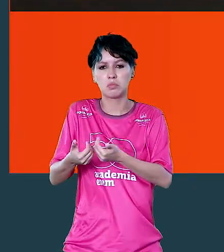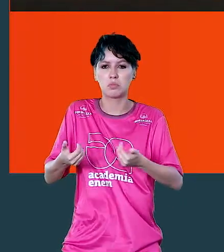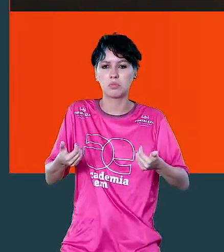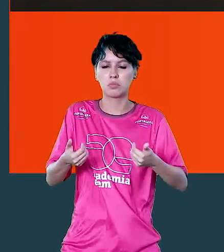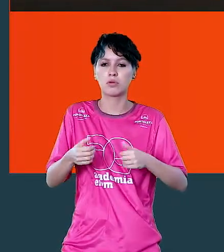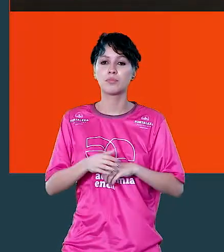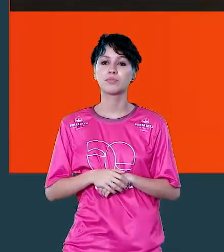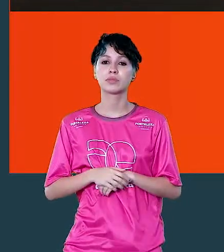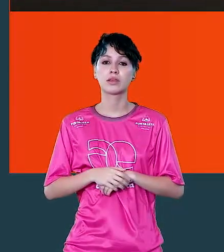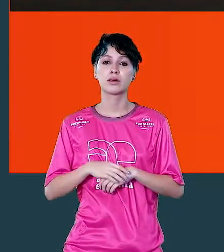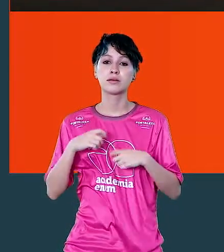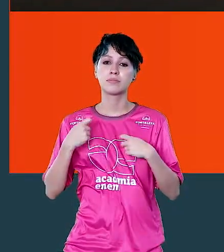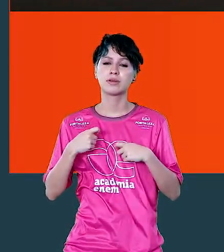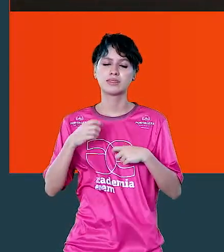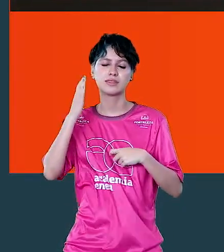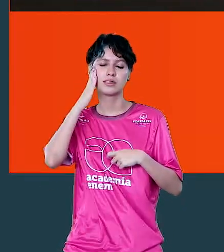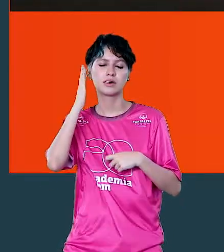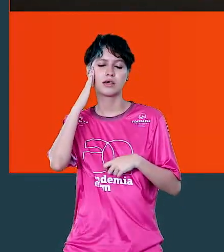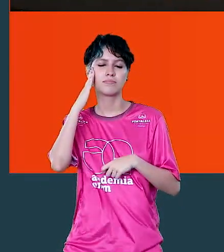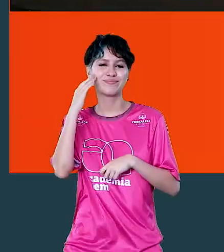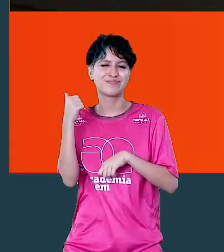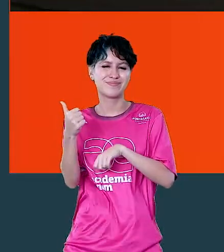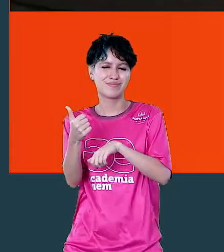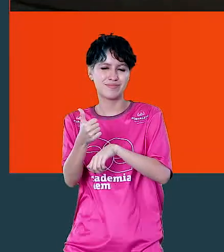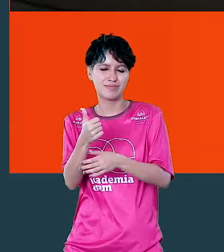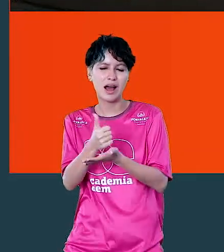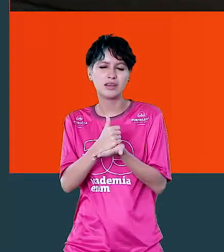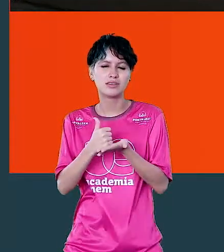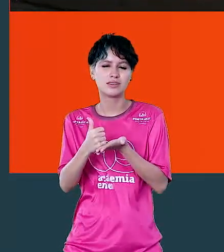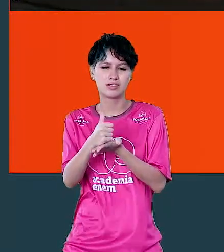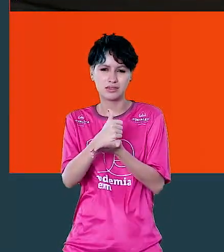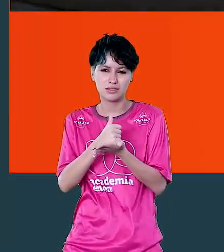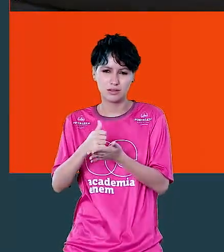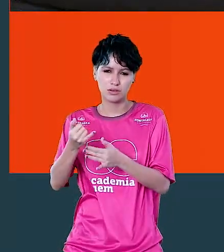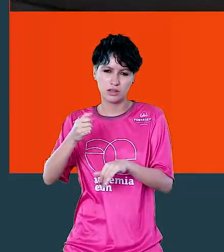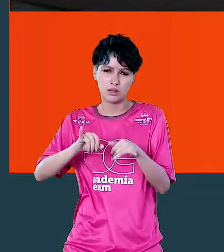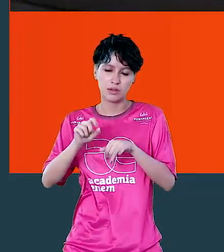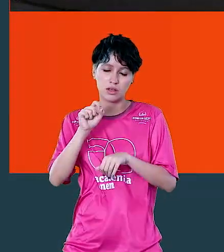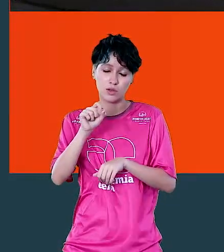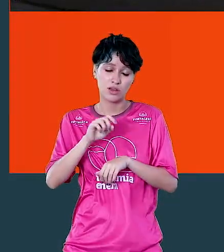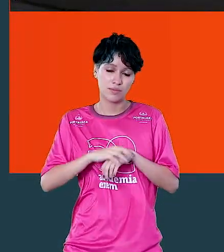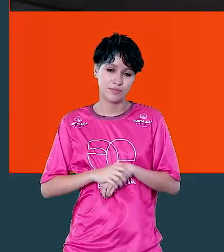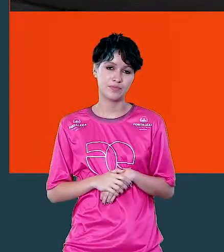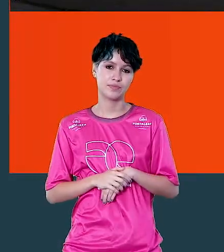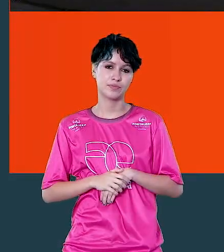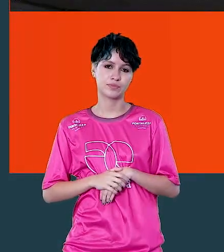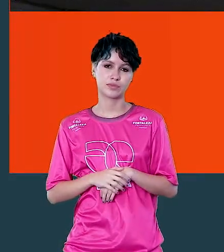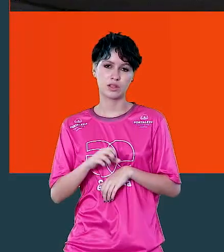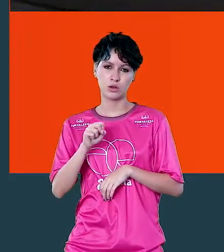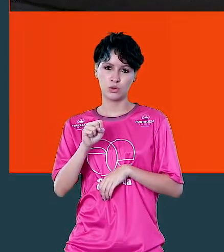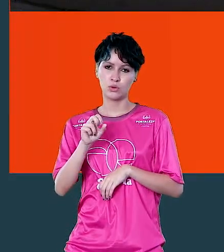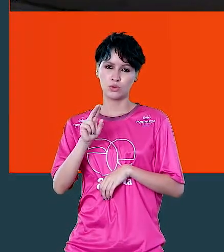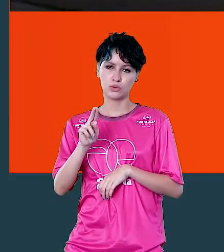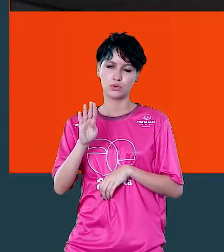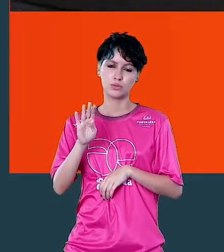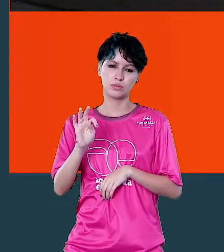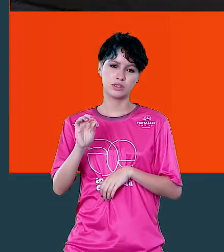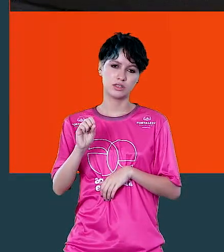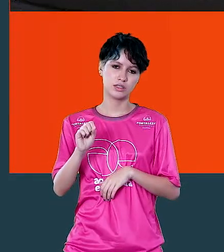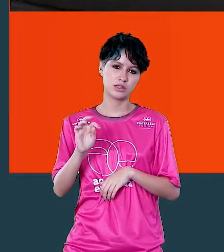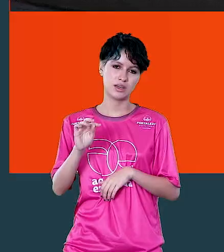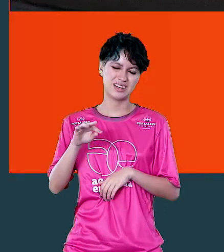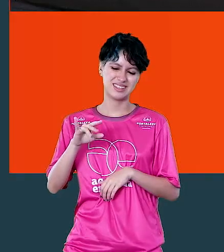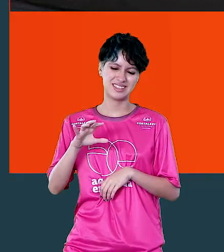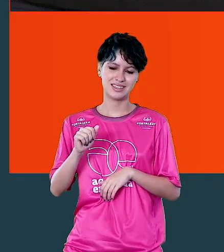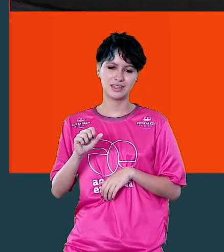que é o básico, o conceito básico da química, que é o que, Ed? Vamos lá. Substâncias. Nós